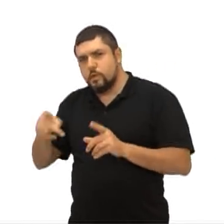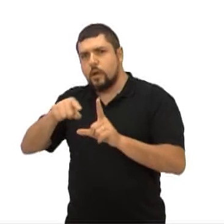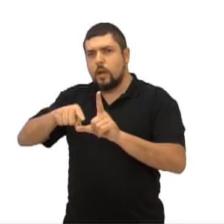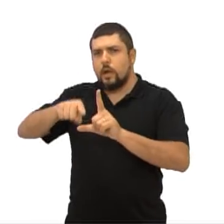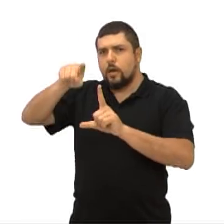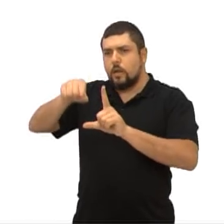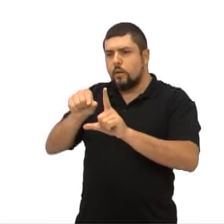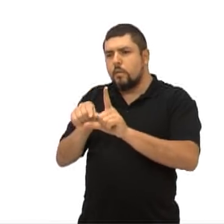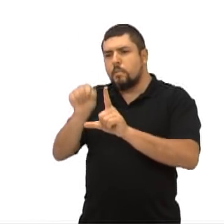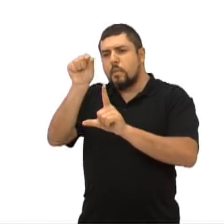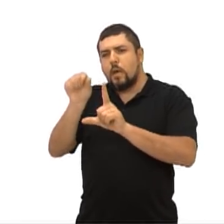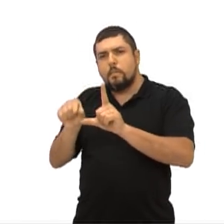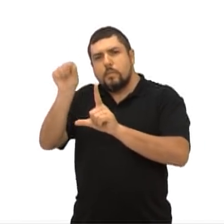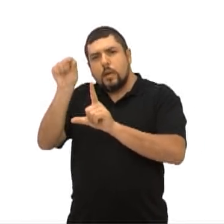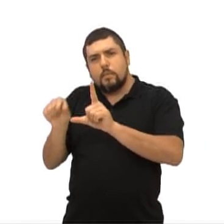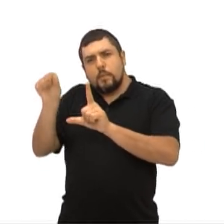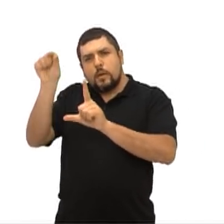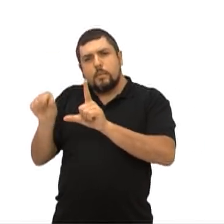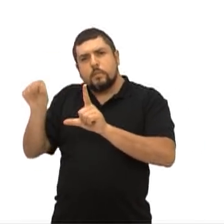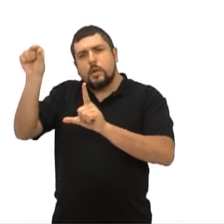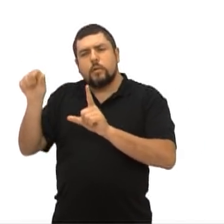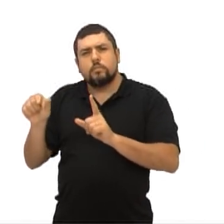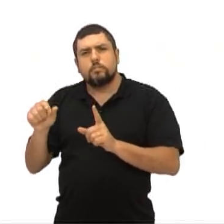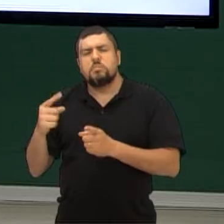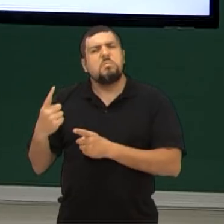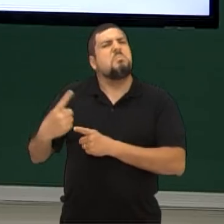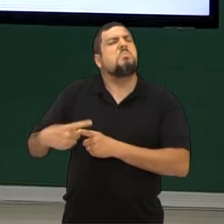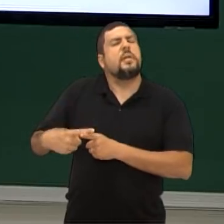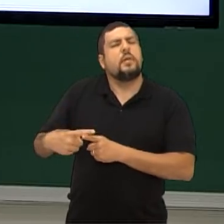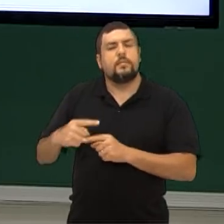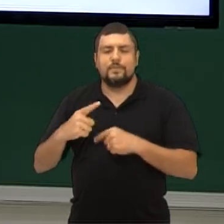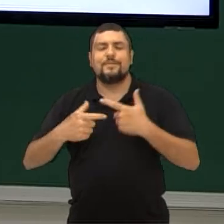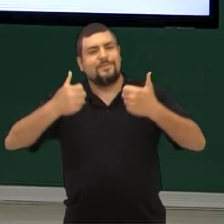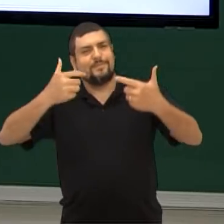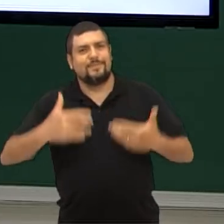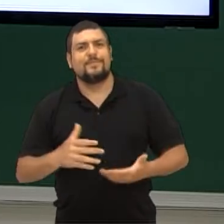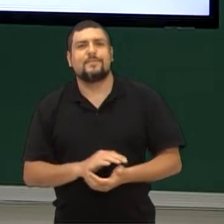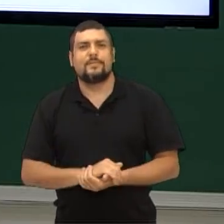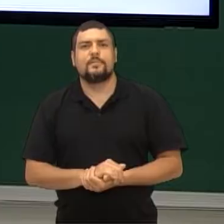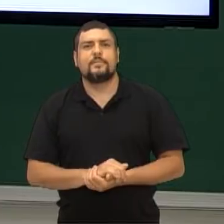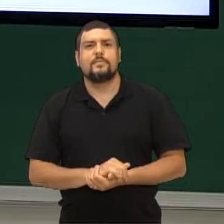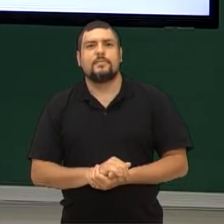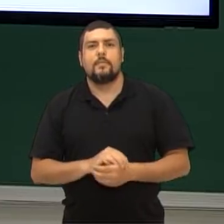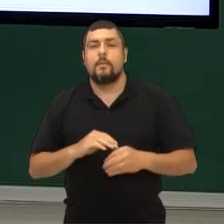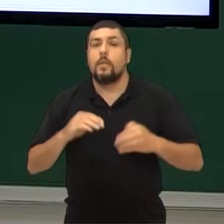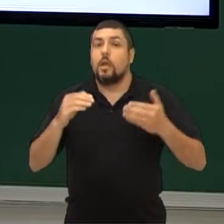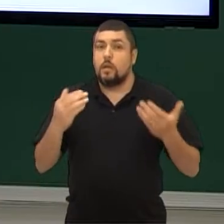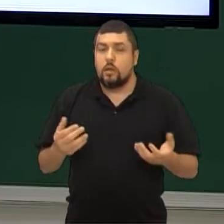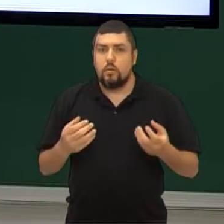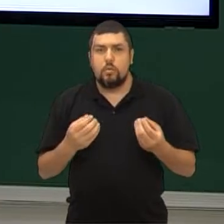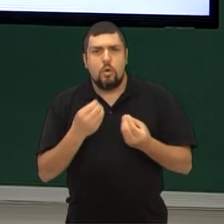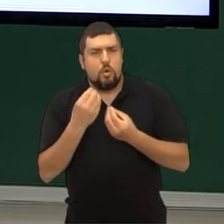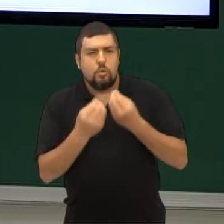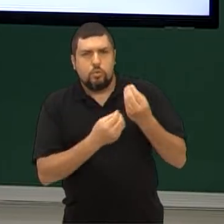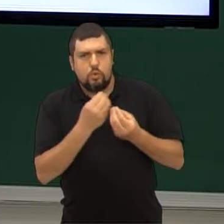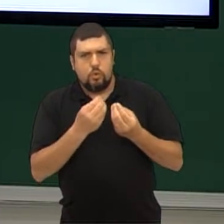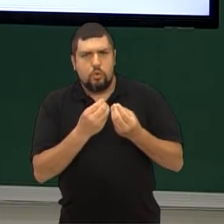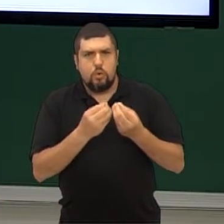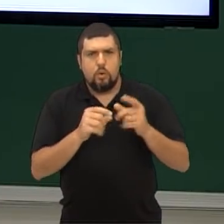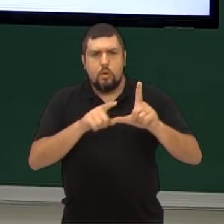num gráfico de barras. Mas por que a gente vai fazer isso? Daqui a pouquinho eu vou explicar para vocês. A gente vai interpretar e localizar números no